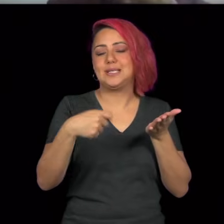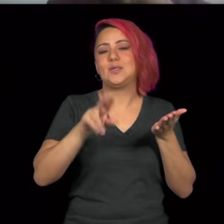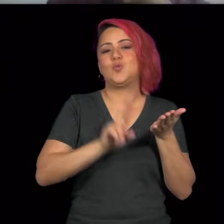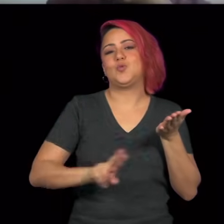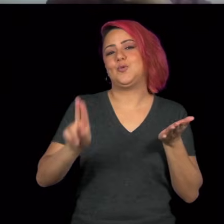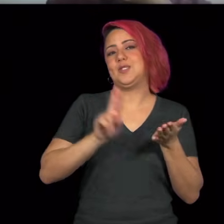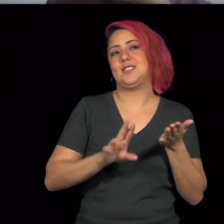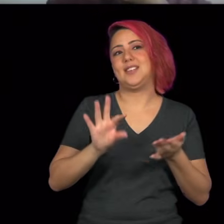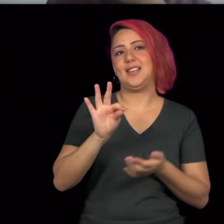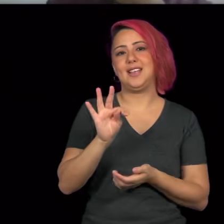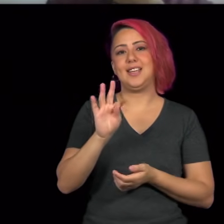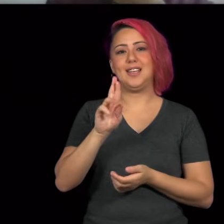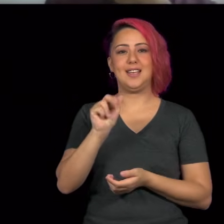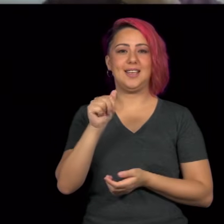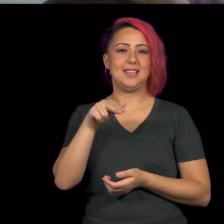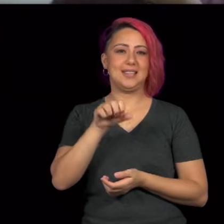certo?